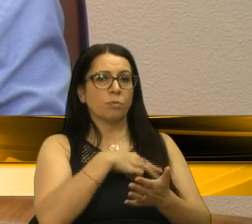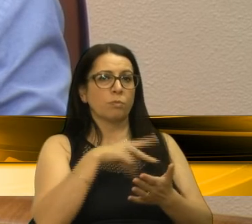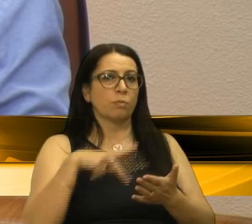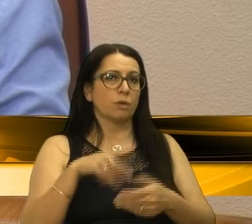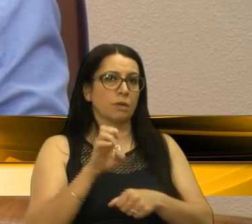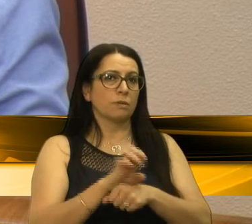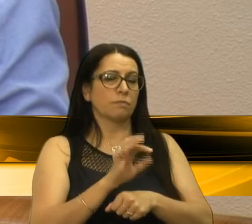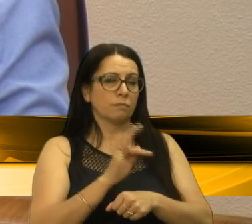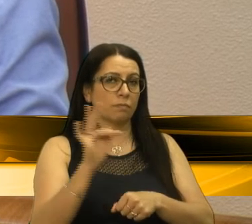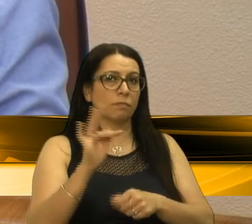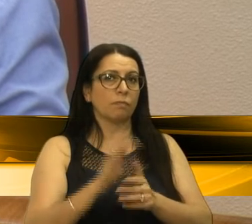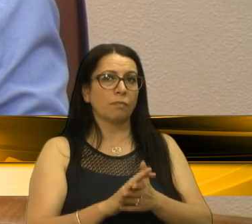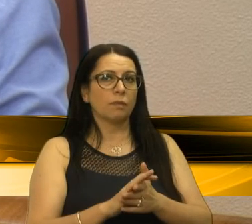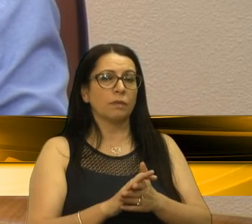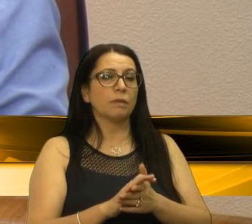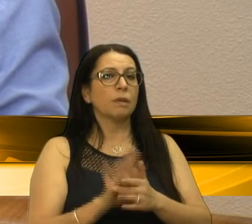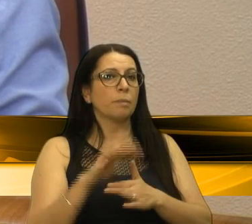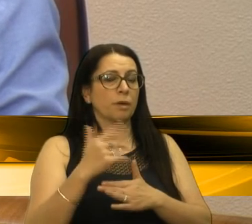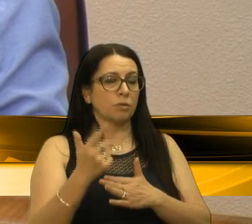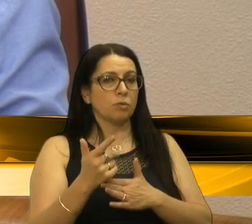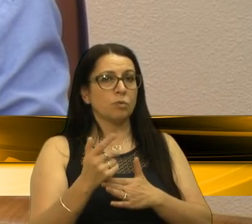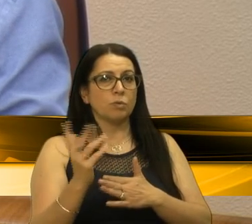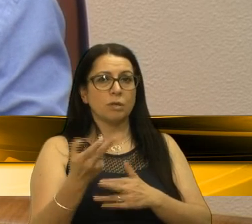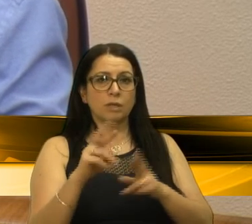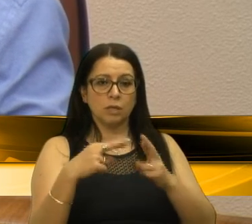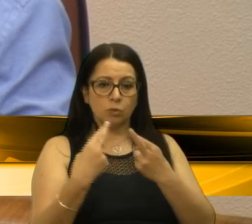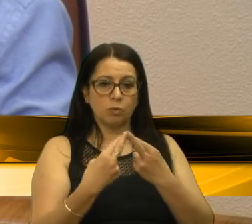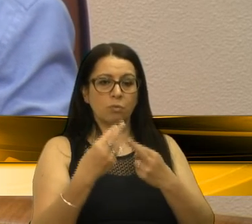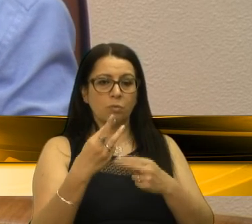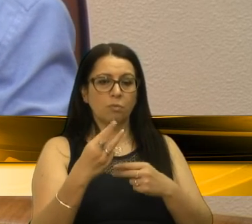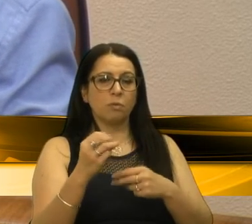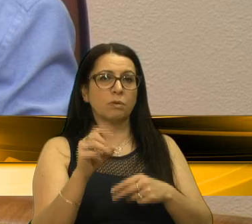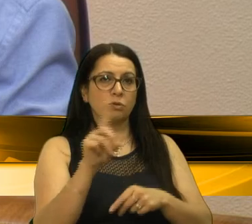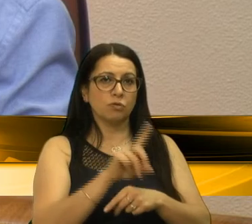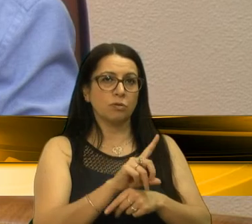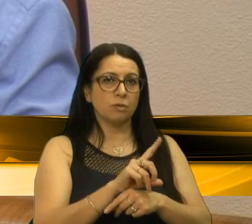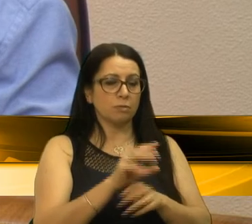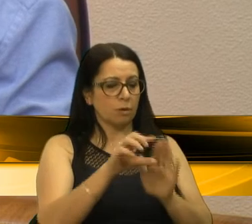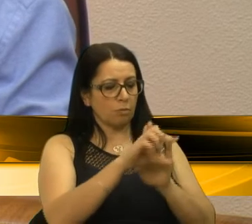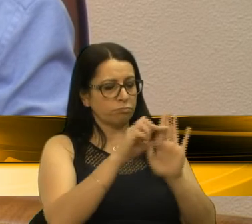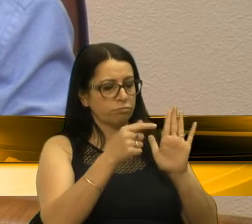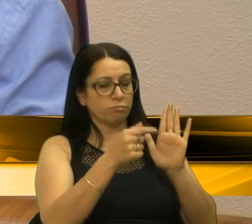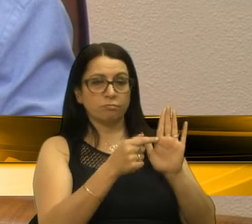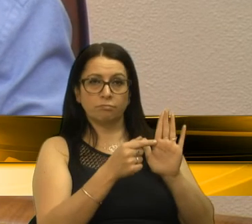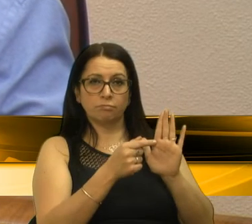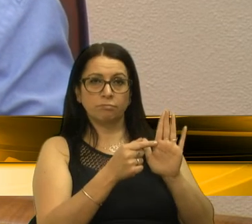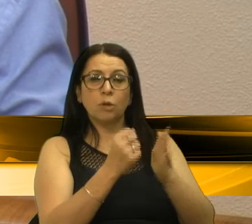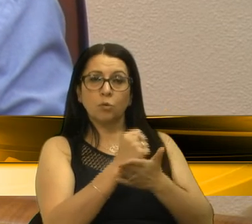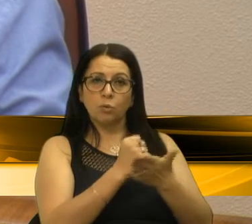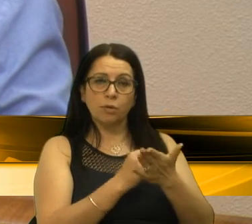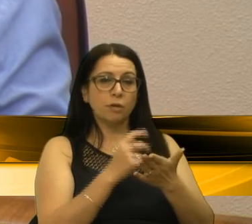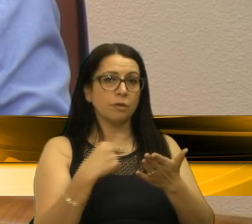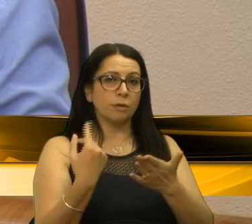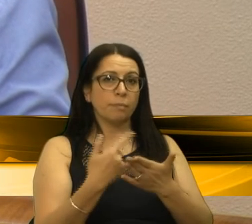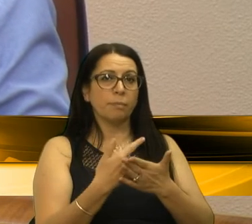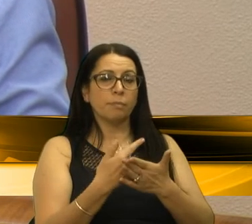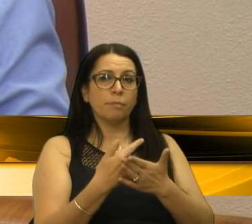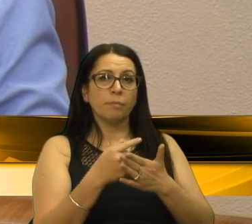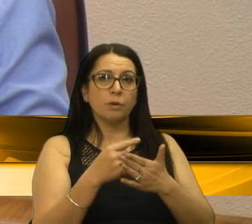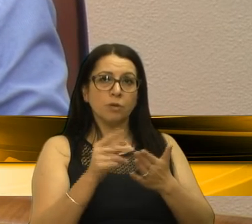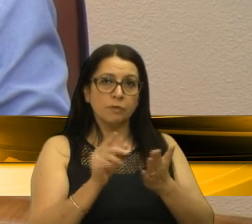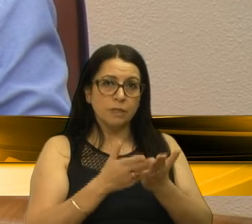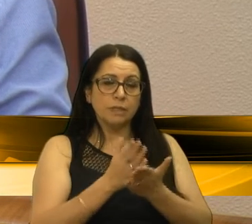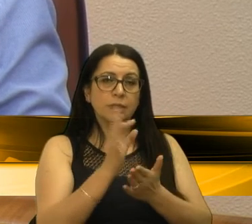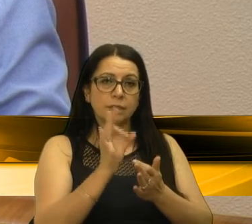Estadual e Federal. Além disso, nós temos reunião 30 dias, uma cláusula que pedia para nós que nós cumpríssemos.